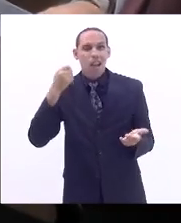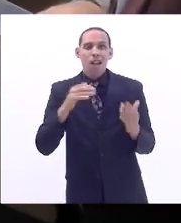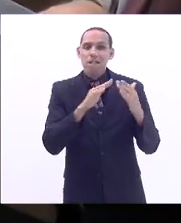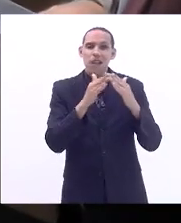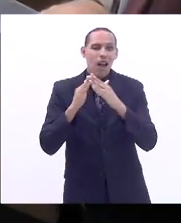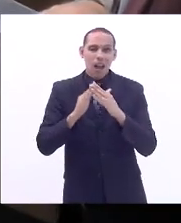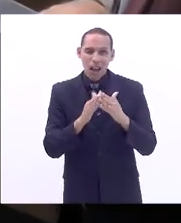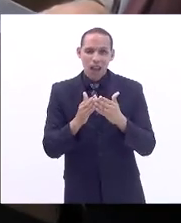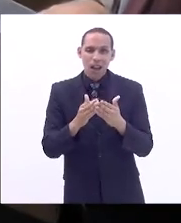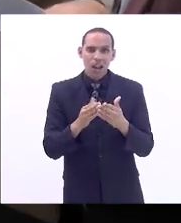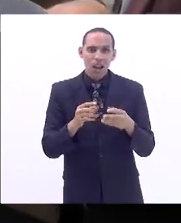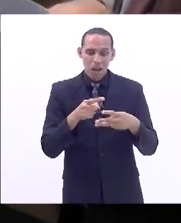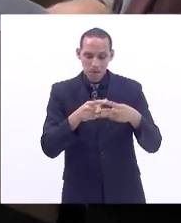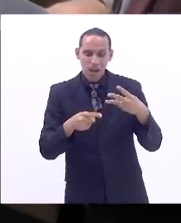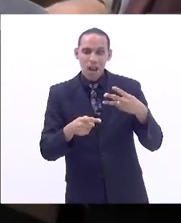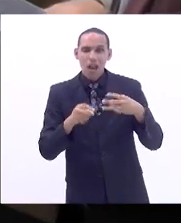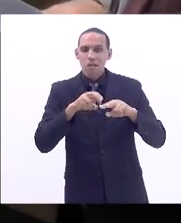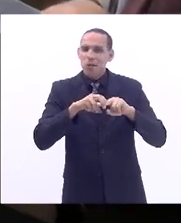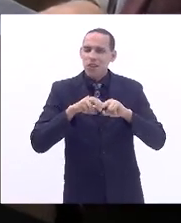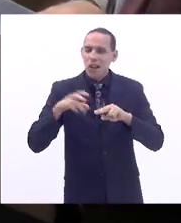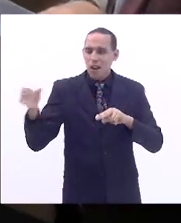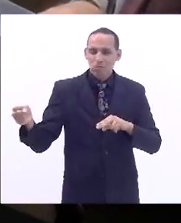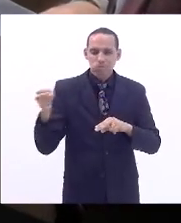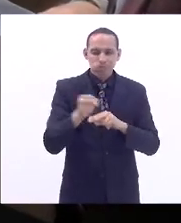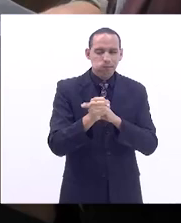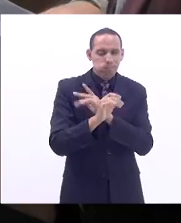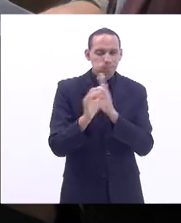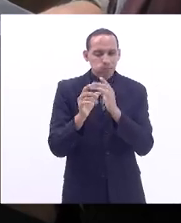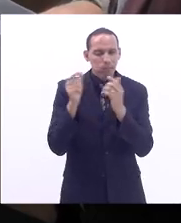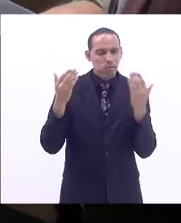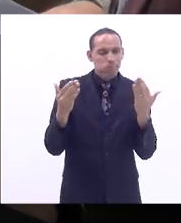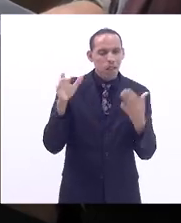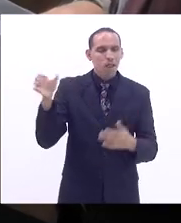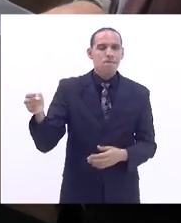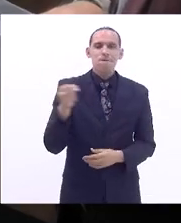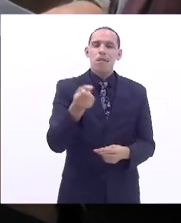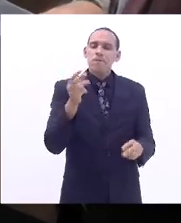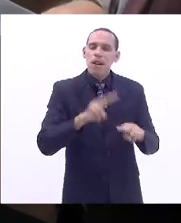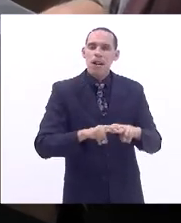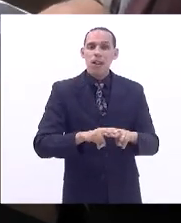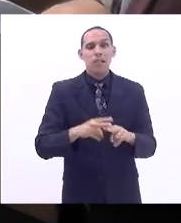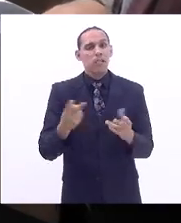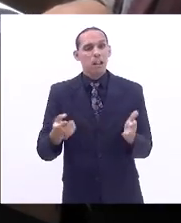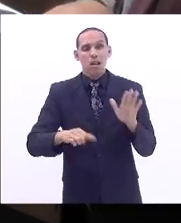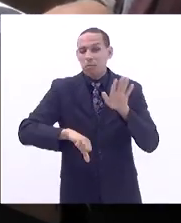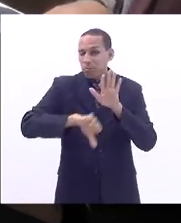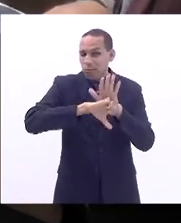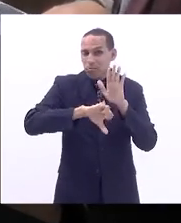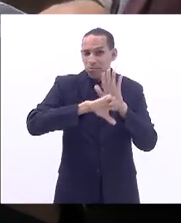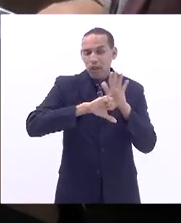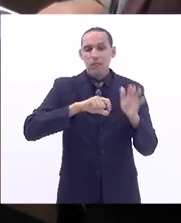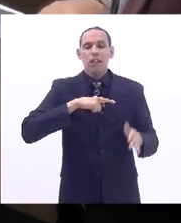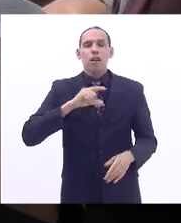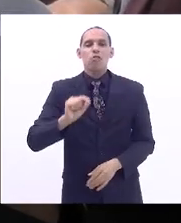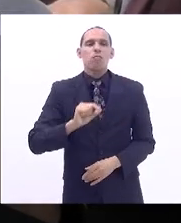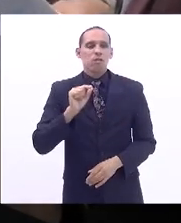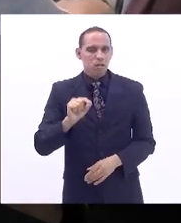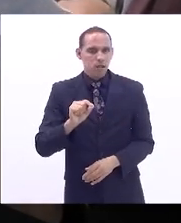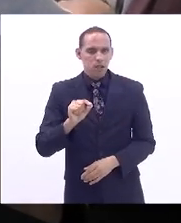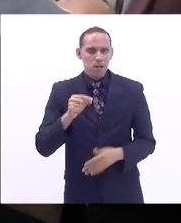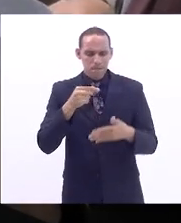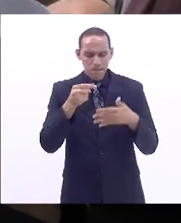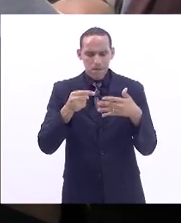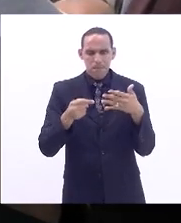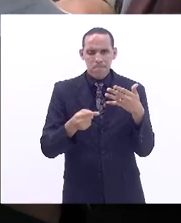a partir daí a razão para a suspensão então muito importante o código de processo penal já prevê critérios específicos Salvo engano